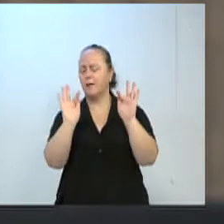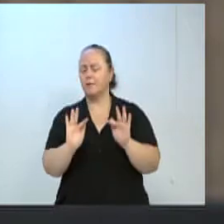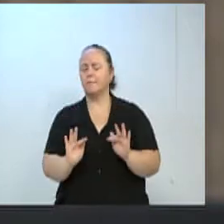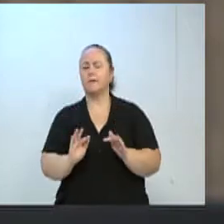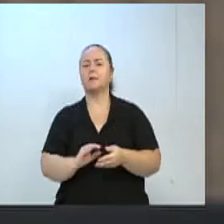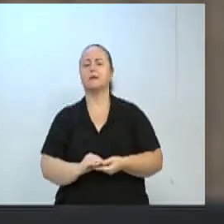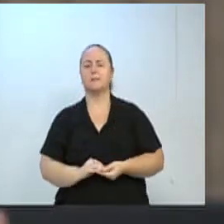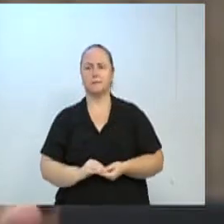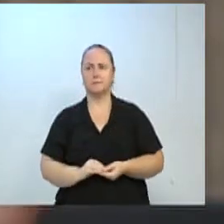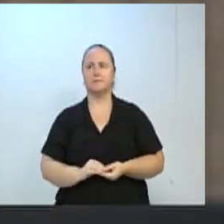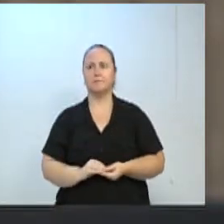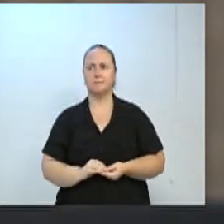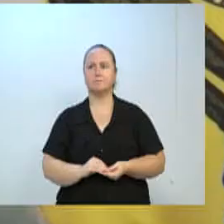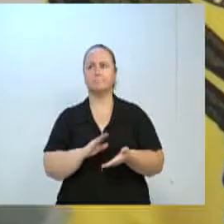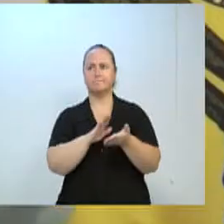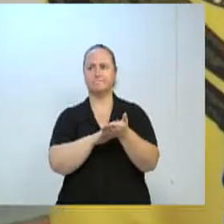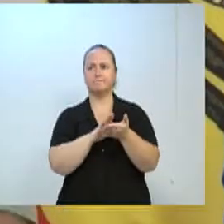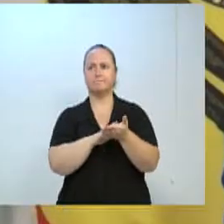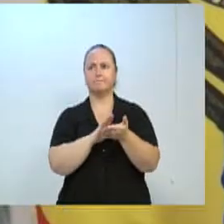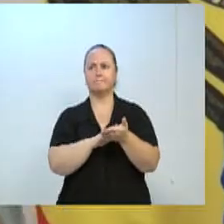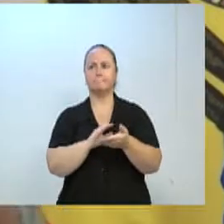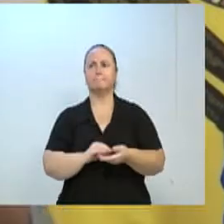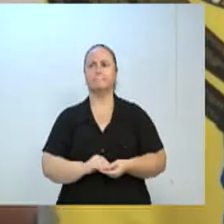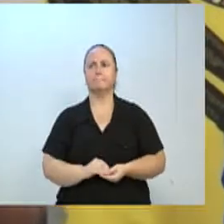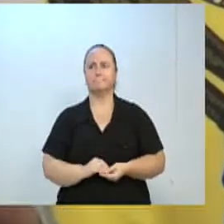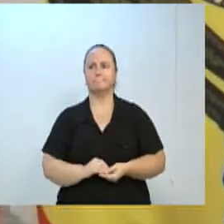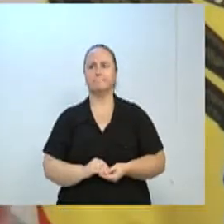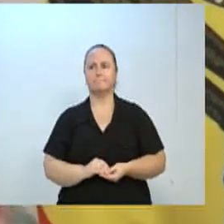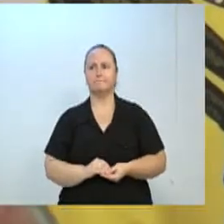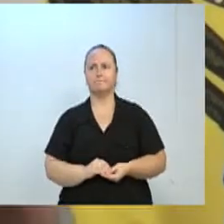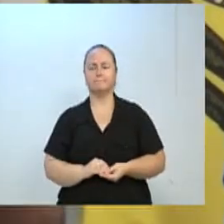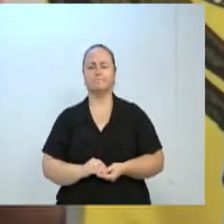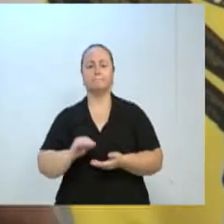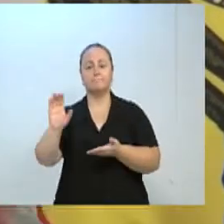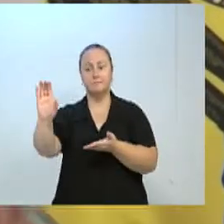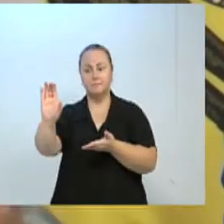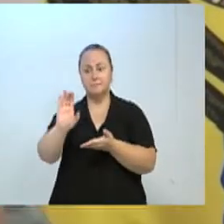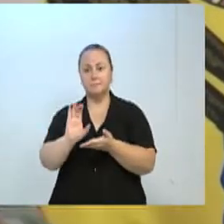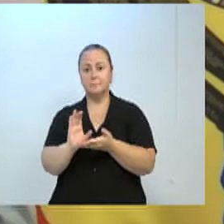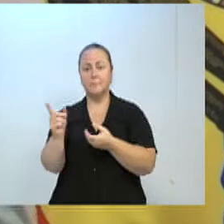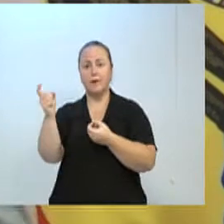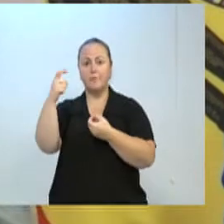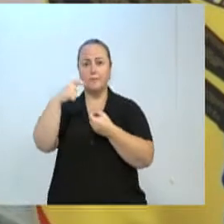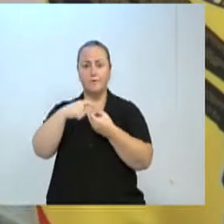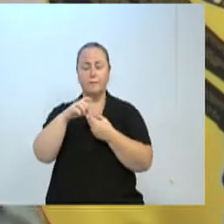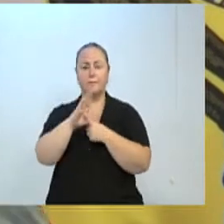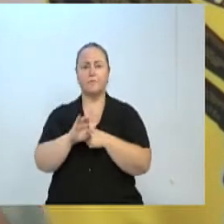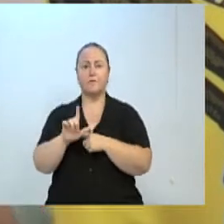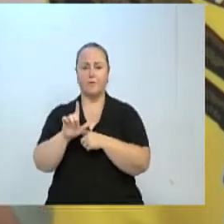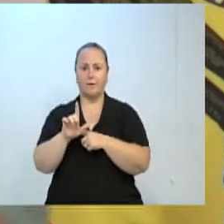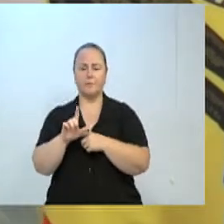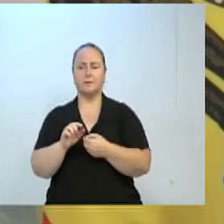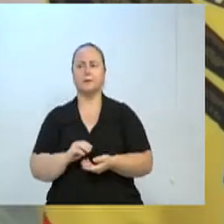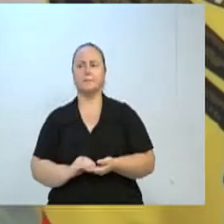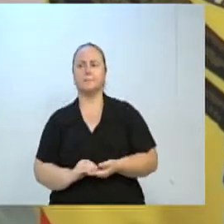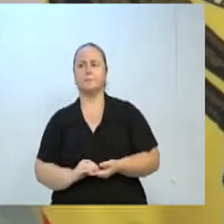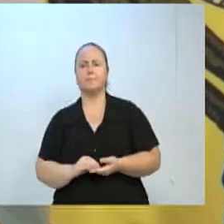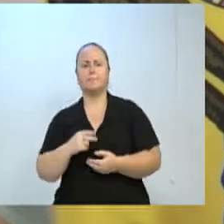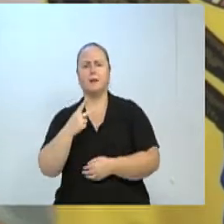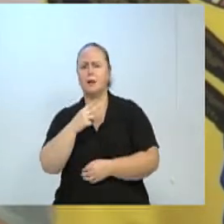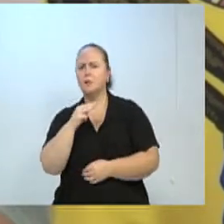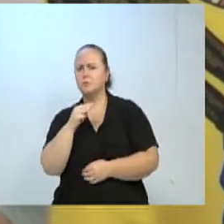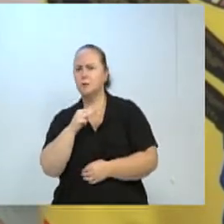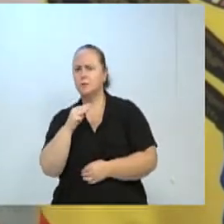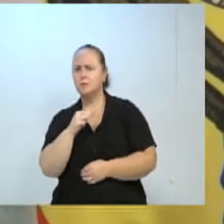tão importante para a nossa comunidade. Parabéns. Obrigado, Maurício. Como eu digo, é nossos recursos voltando para a nossa cidade. Senhor presidente, concede mais dois minutinhos?